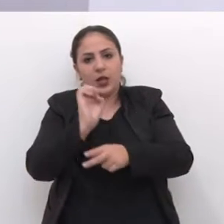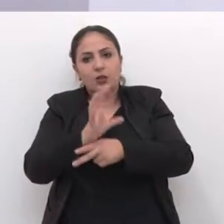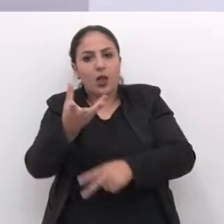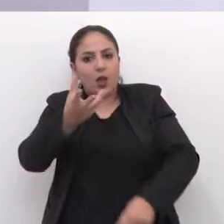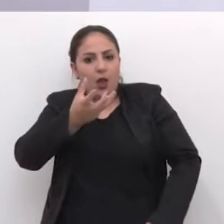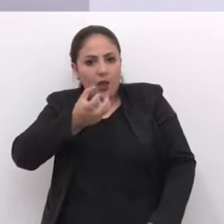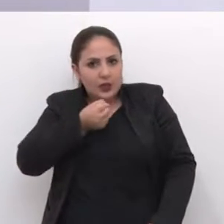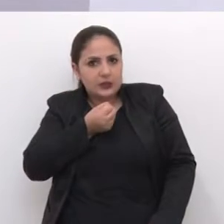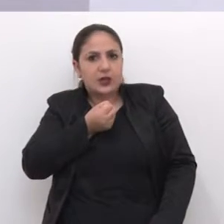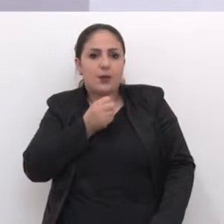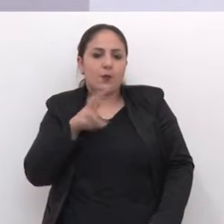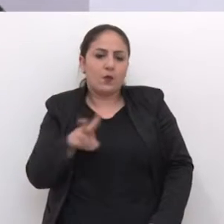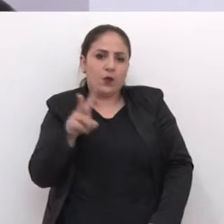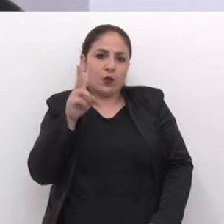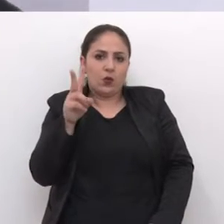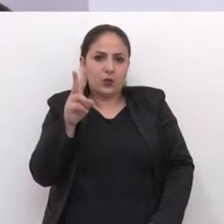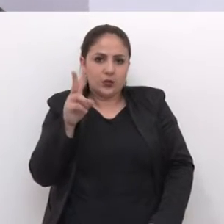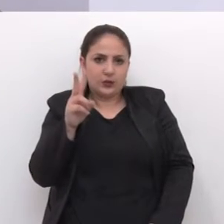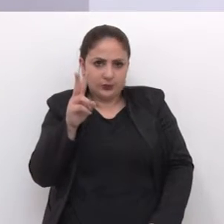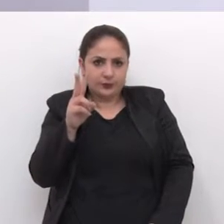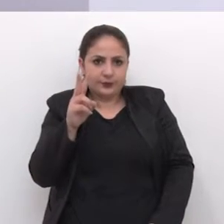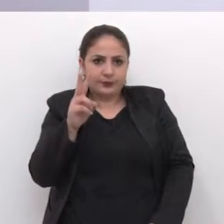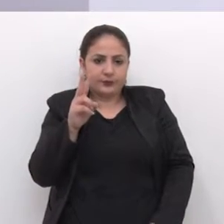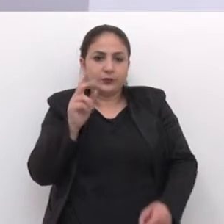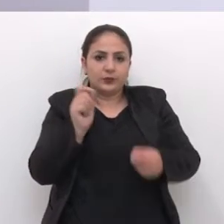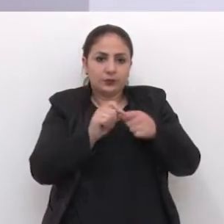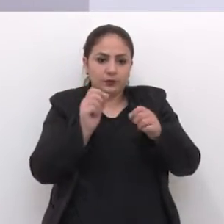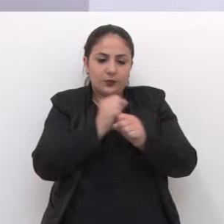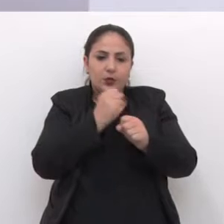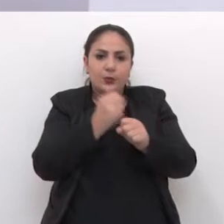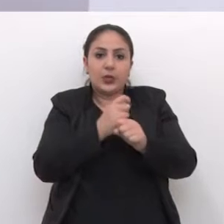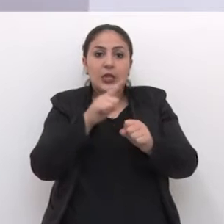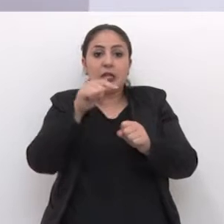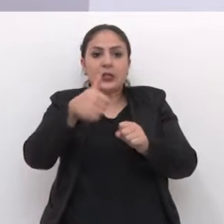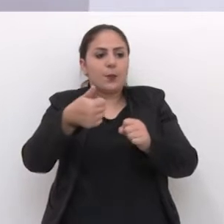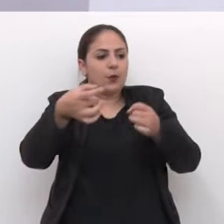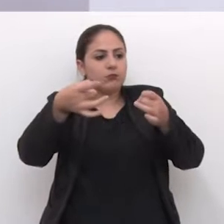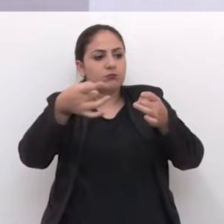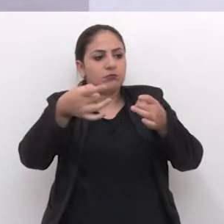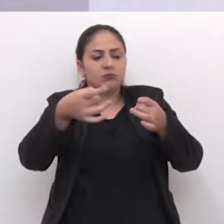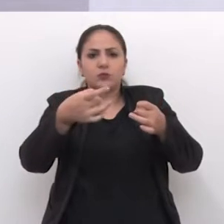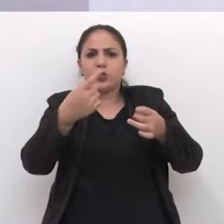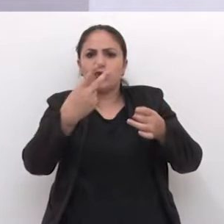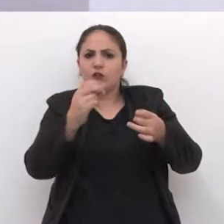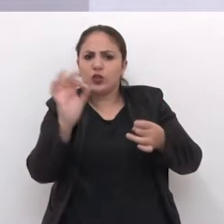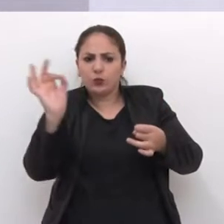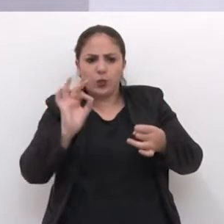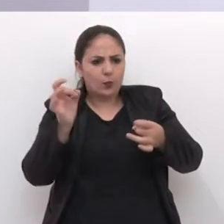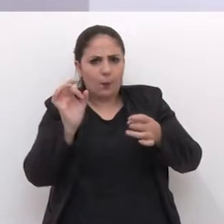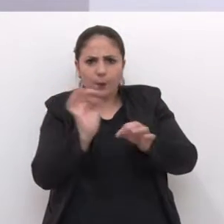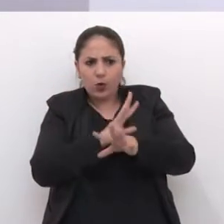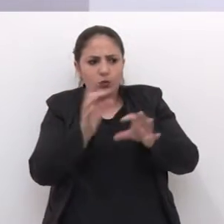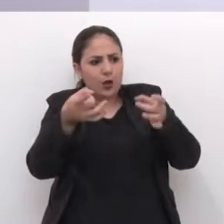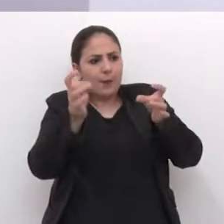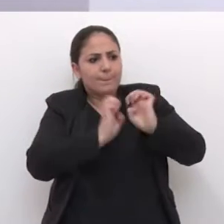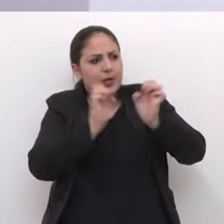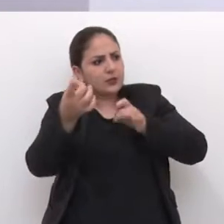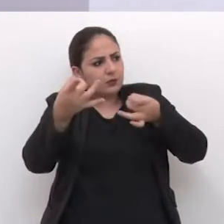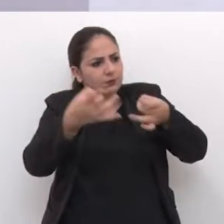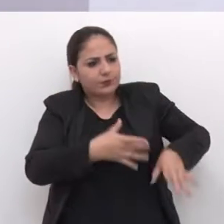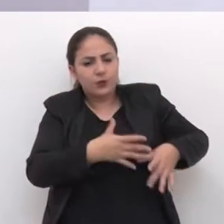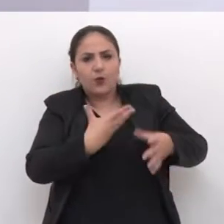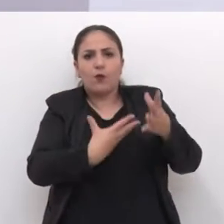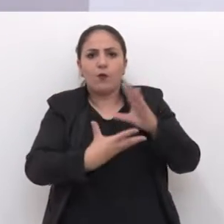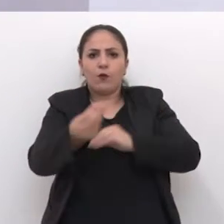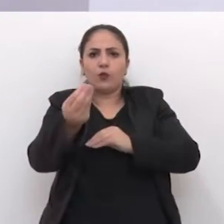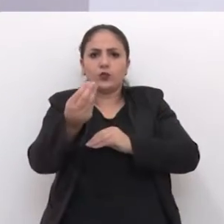estado, recebam a metade dos valores de fazer uma obra e a obra não tem nem 20% pronta e essa empresa